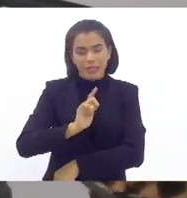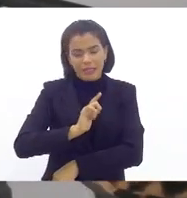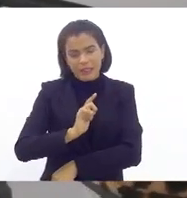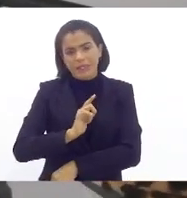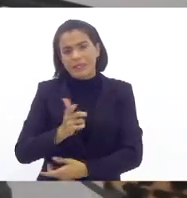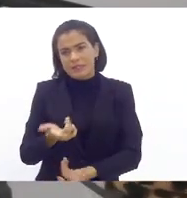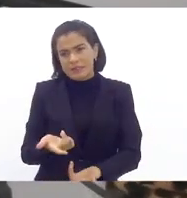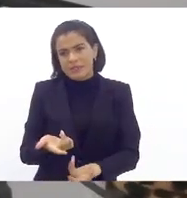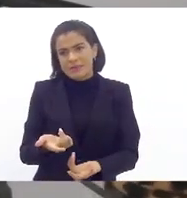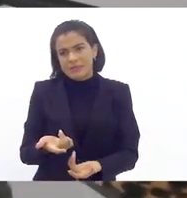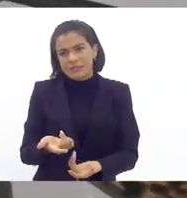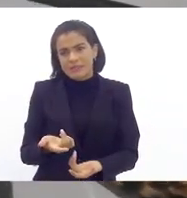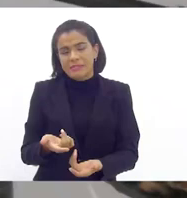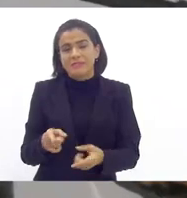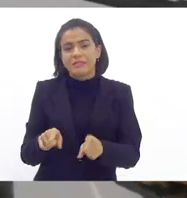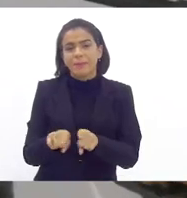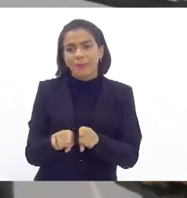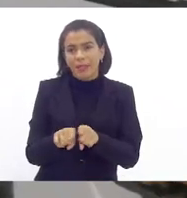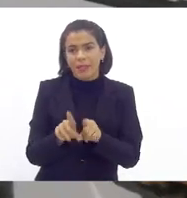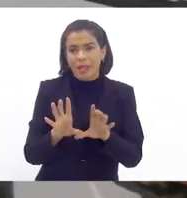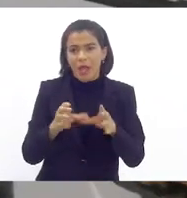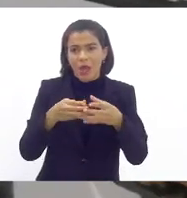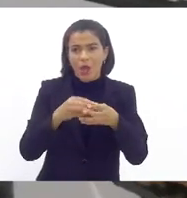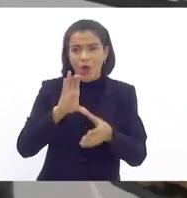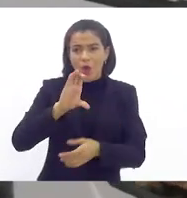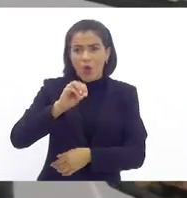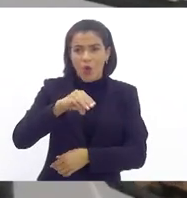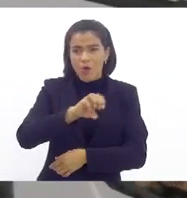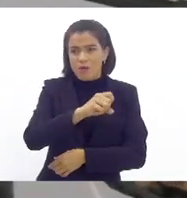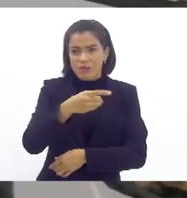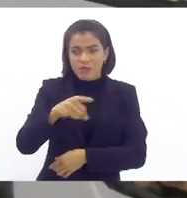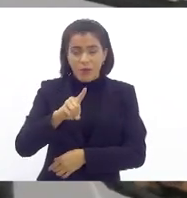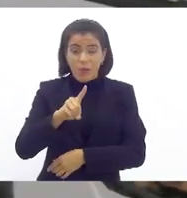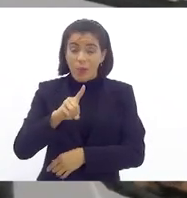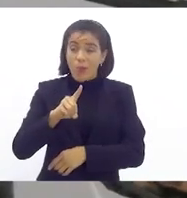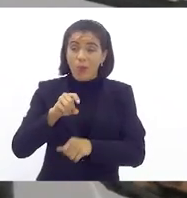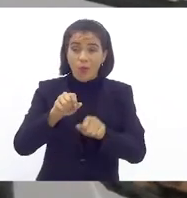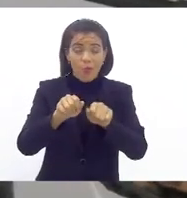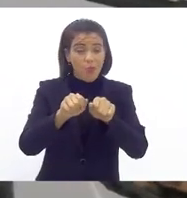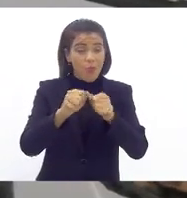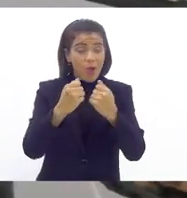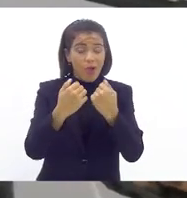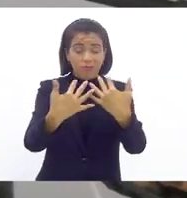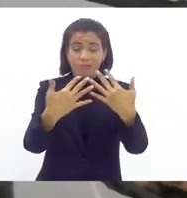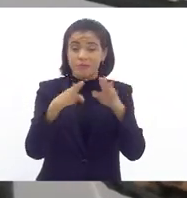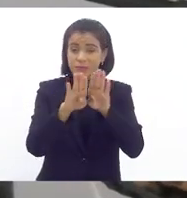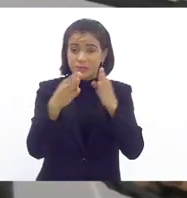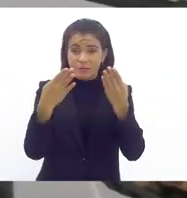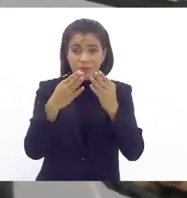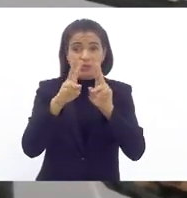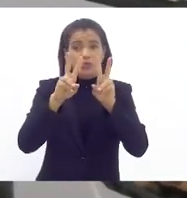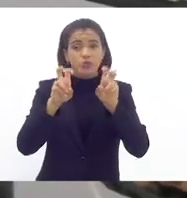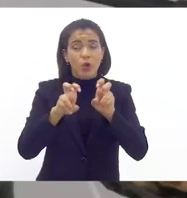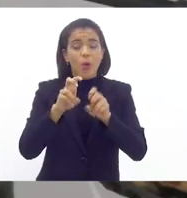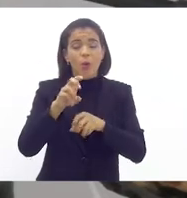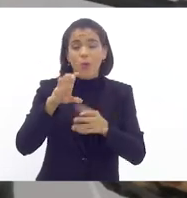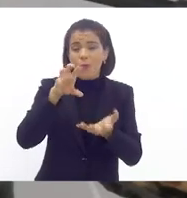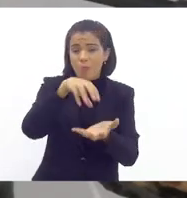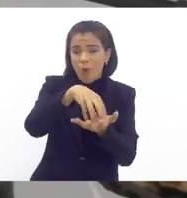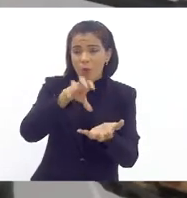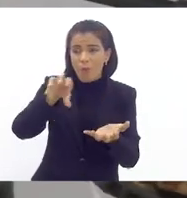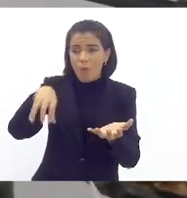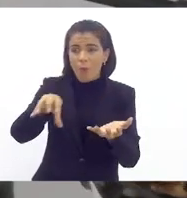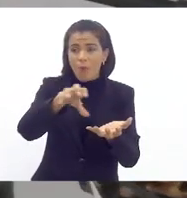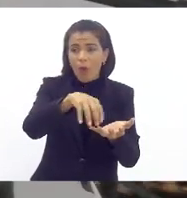deliberado na nossa comissão, uma audiência pública com interação de desenvolvimento sobre a situação dos povos quilombolas aqui do nosso